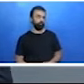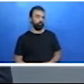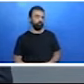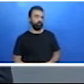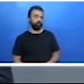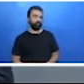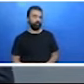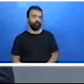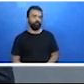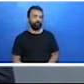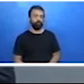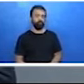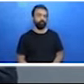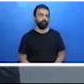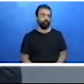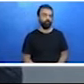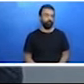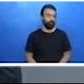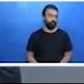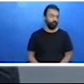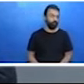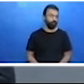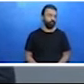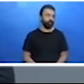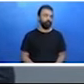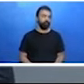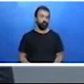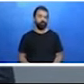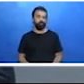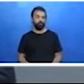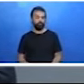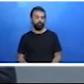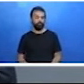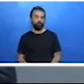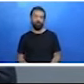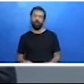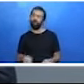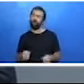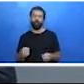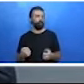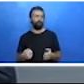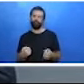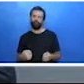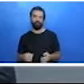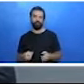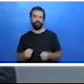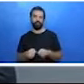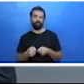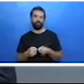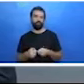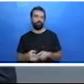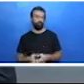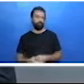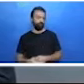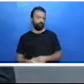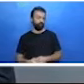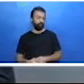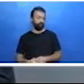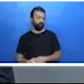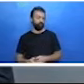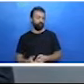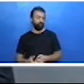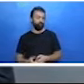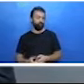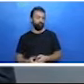uma olhadinha na nossa rotina, porque lá tá falando sobre isso aqui, ó, que não precisa fazer, tá bom? Olha lá.